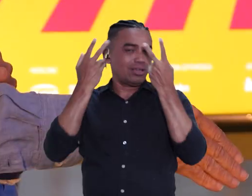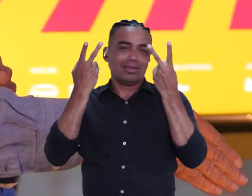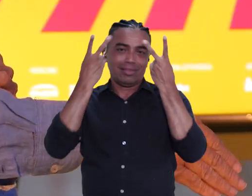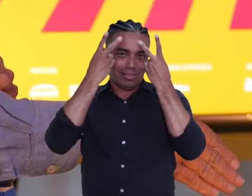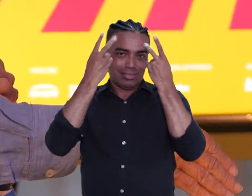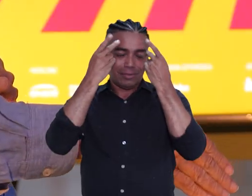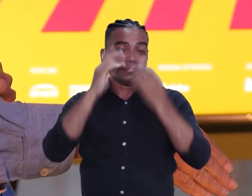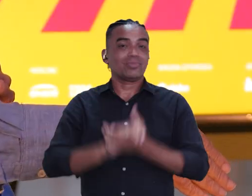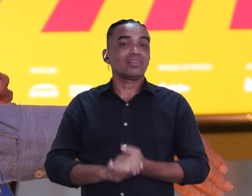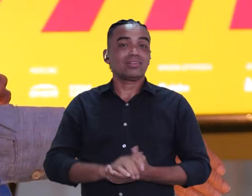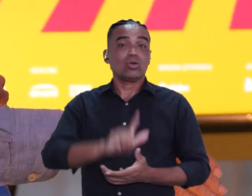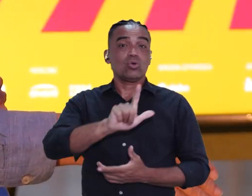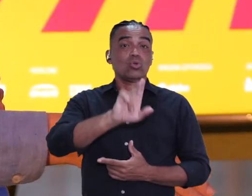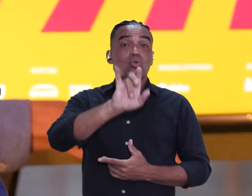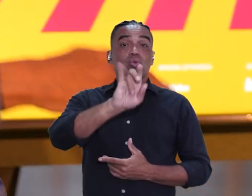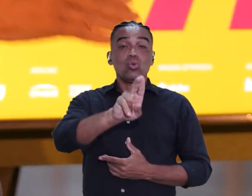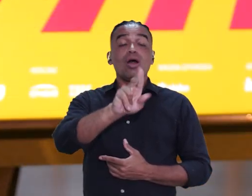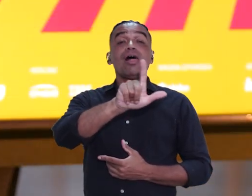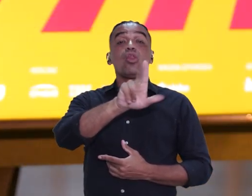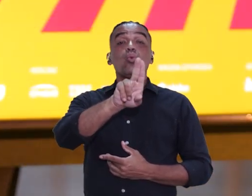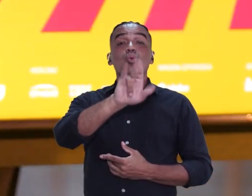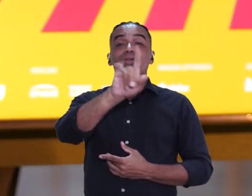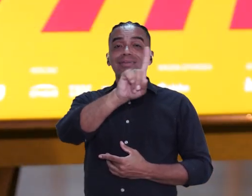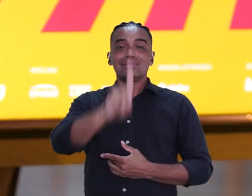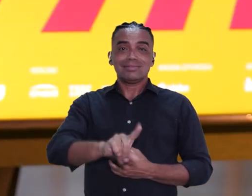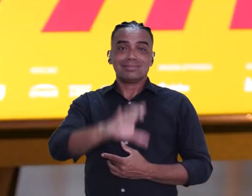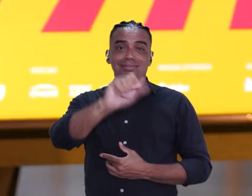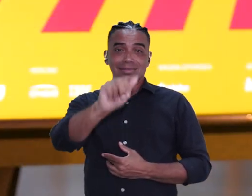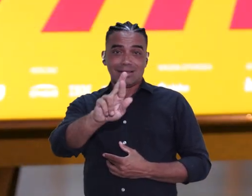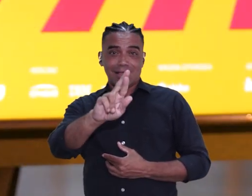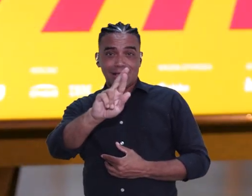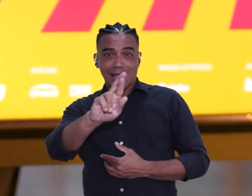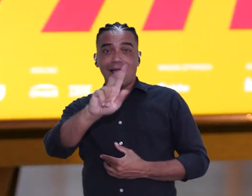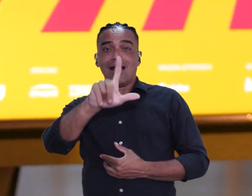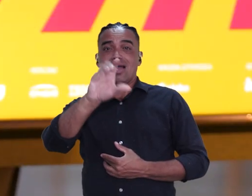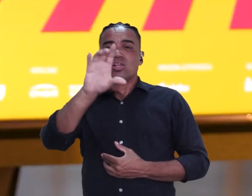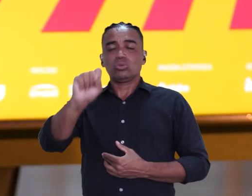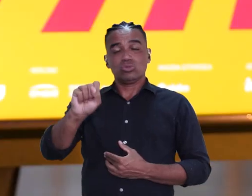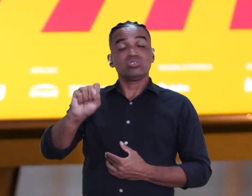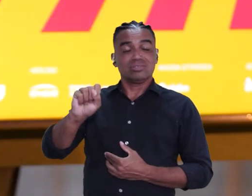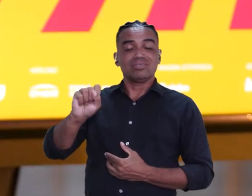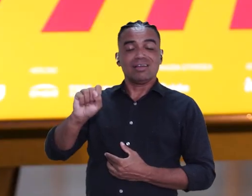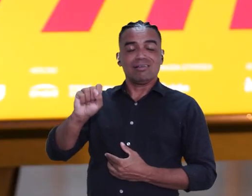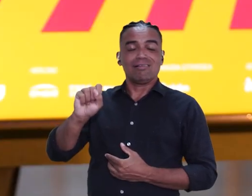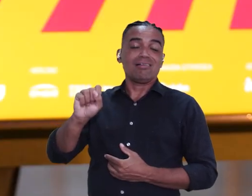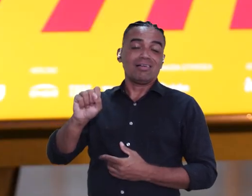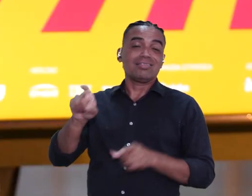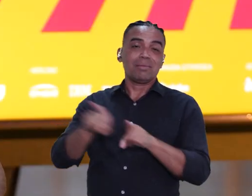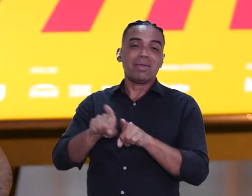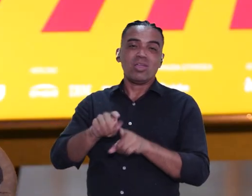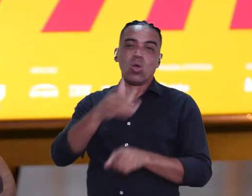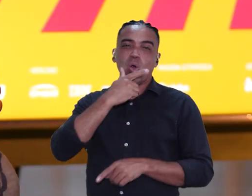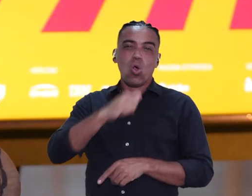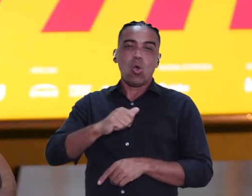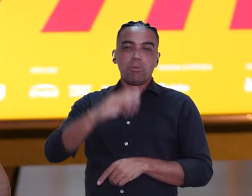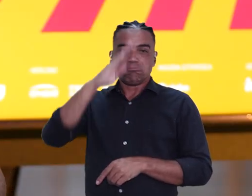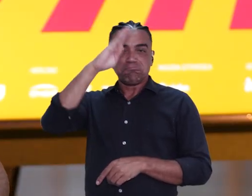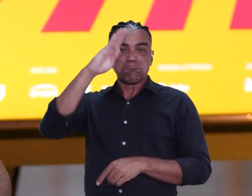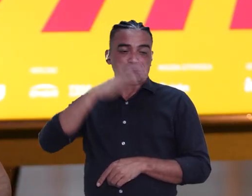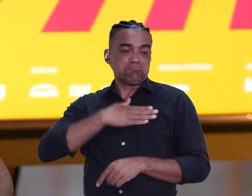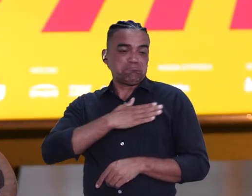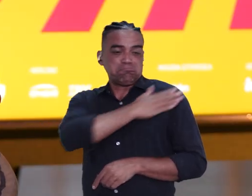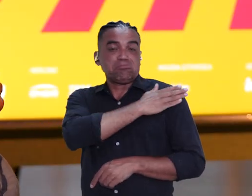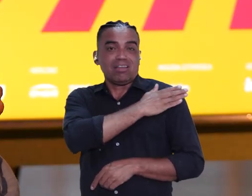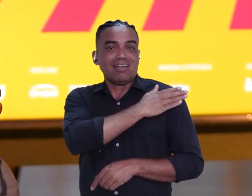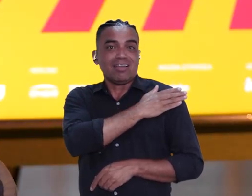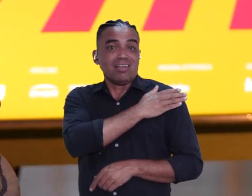Carlos Prestes, por um lado, aos seguidores do ditador Costa e Silva, citavam, de algum